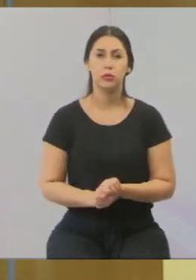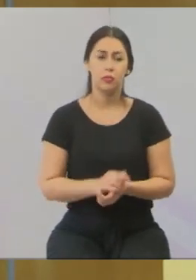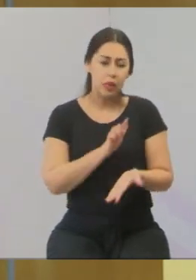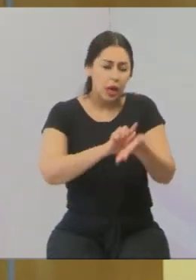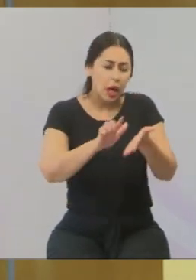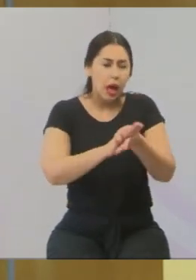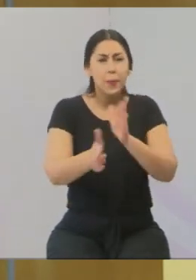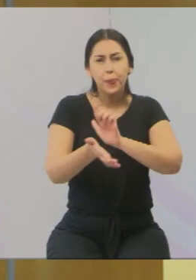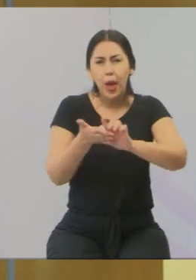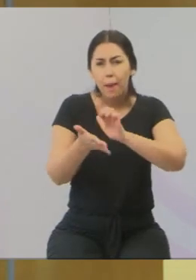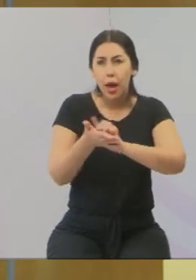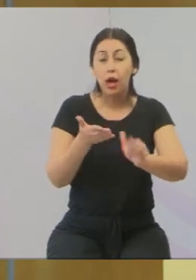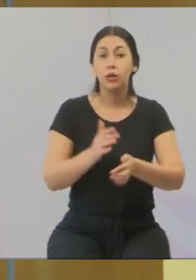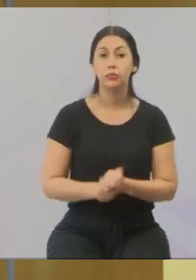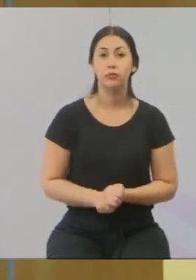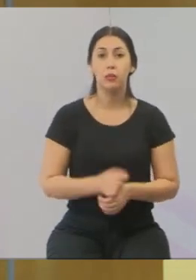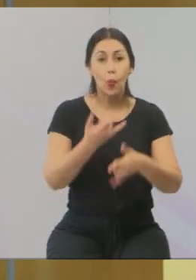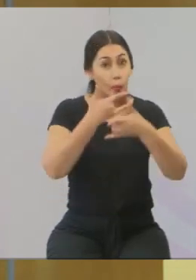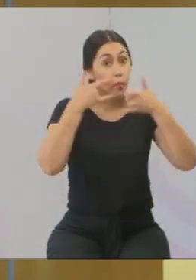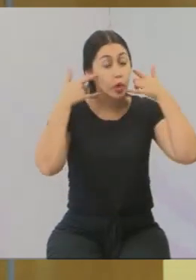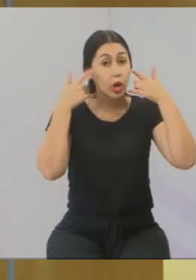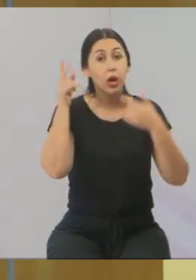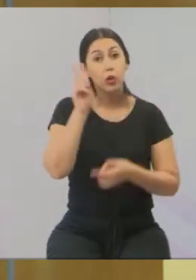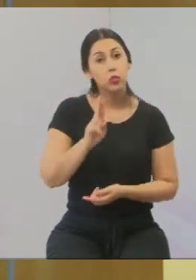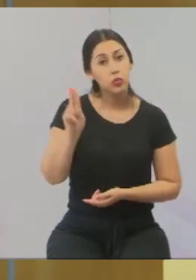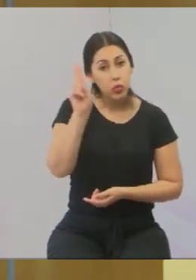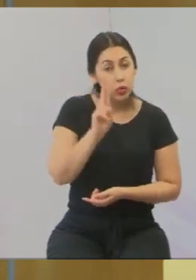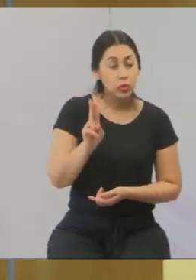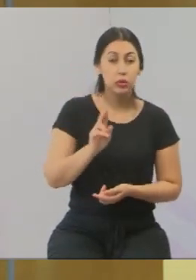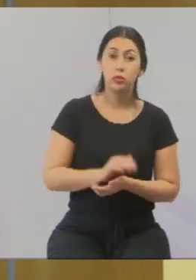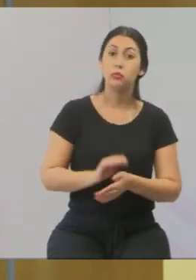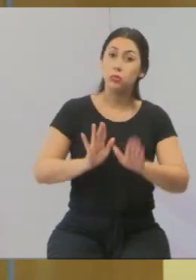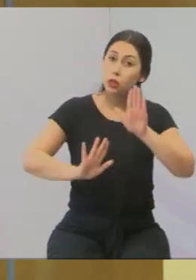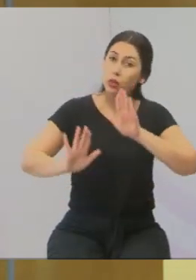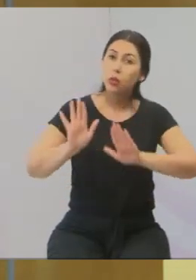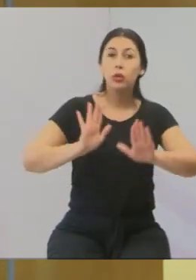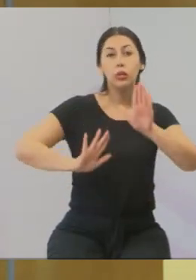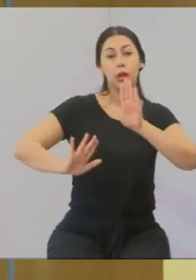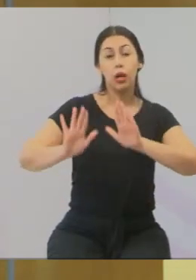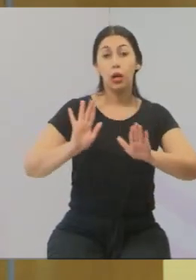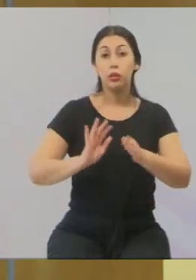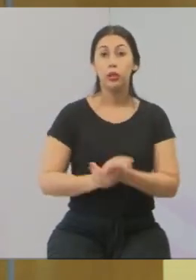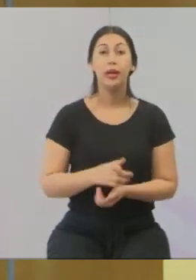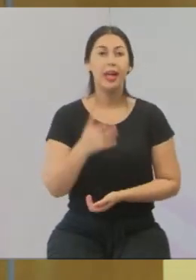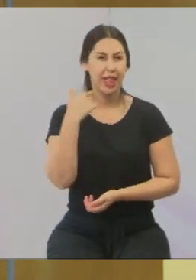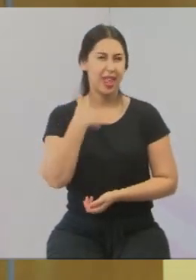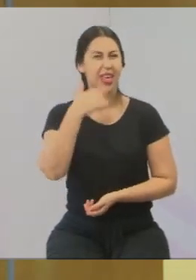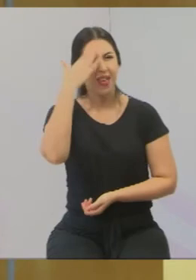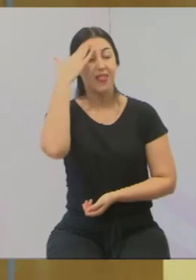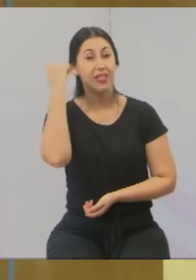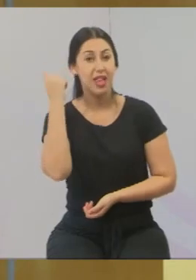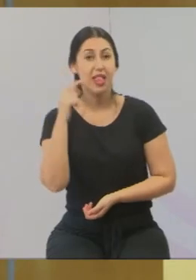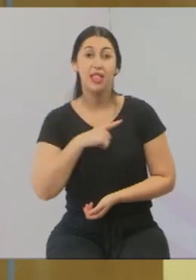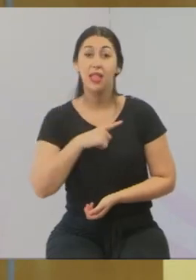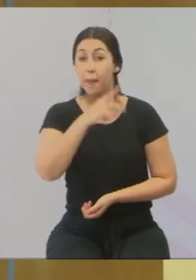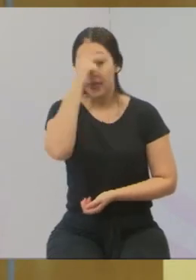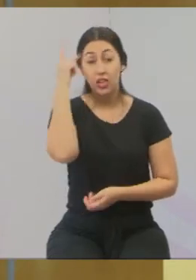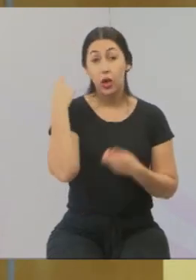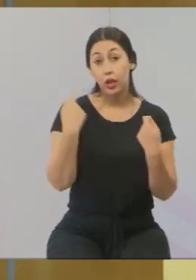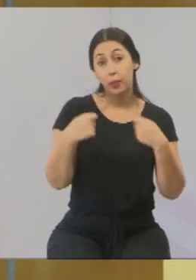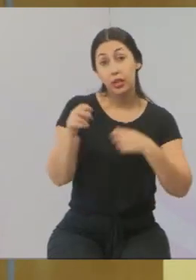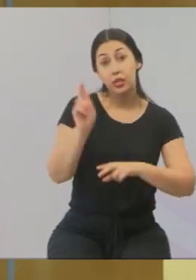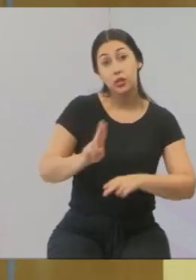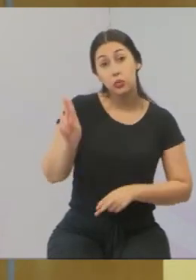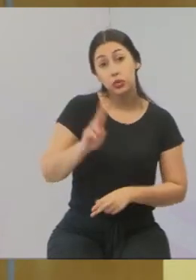higienizem, usem máscara, tomem todos os cuidados aí. Eu sei que tem muita gente que precisa andar de ônibus, mas olha, tome os